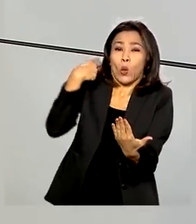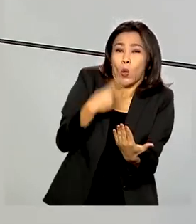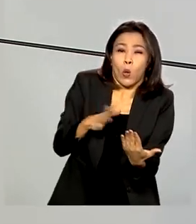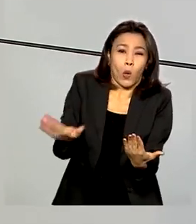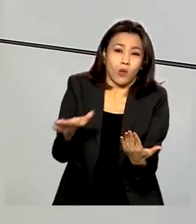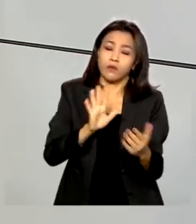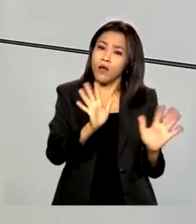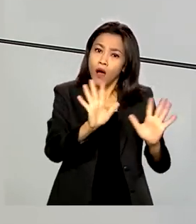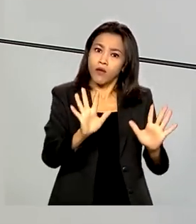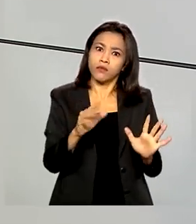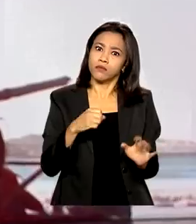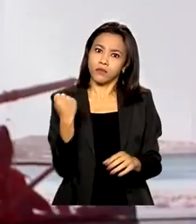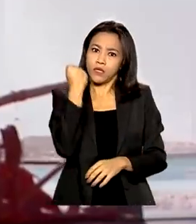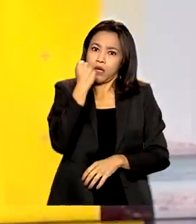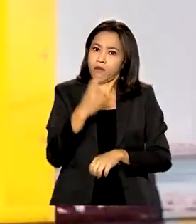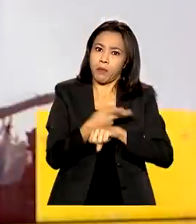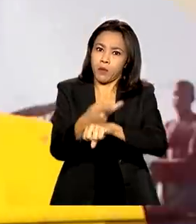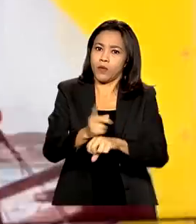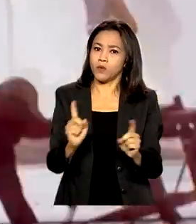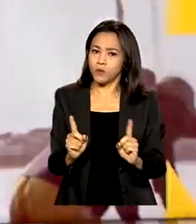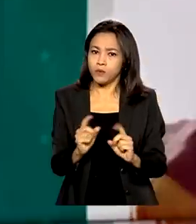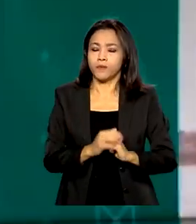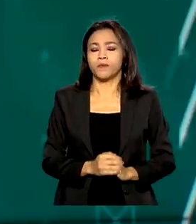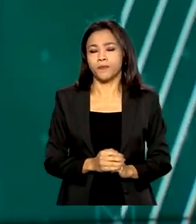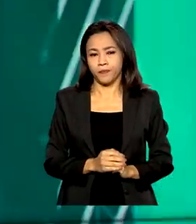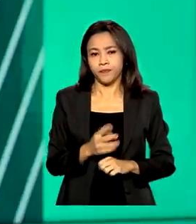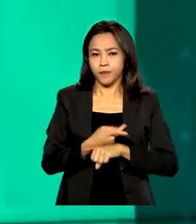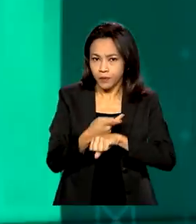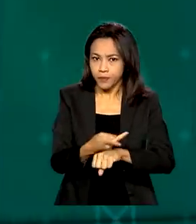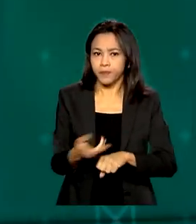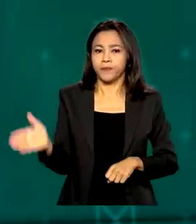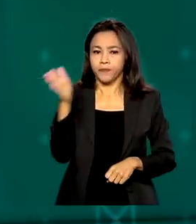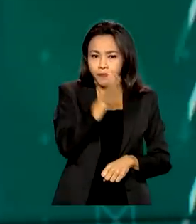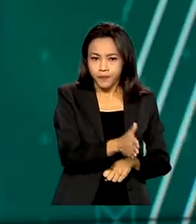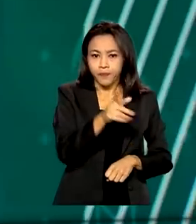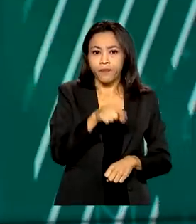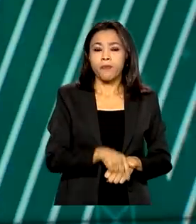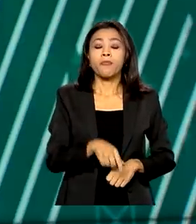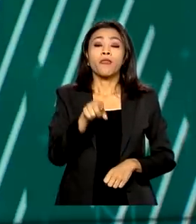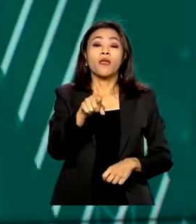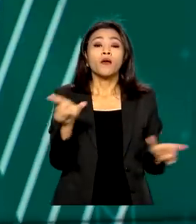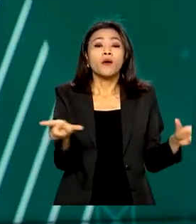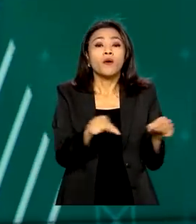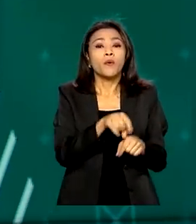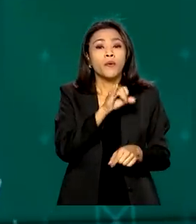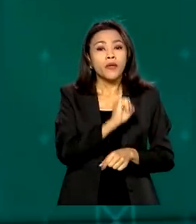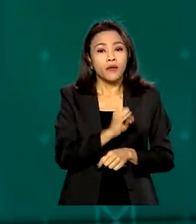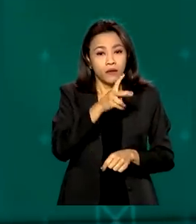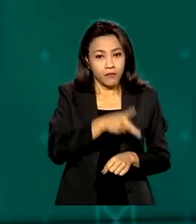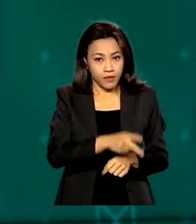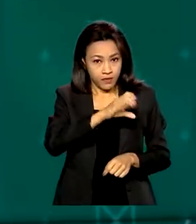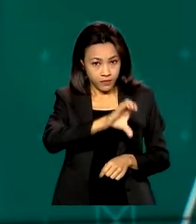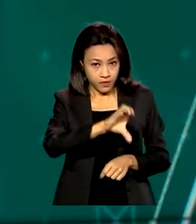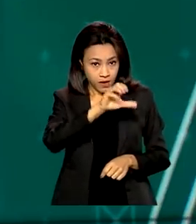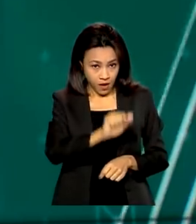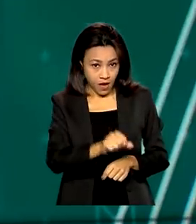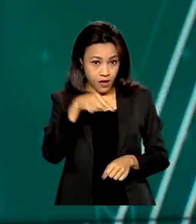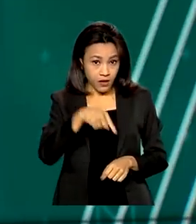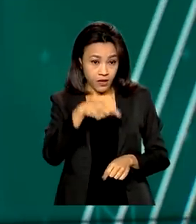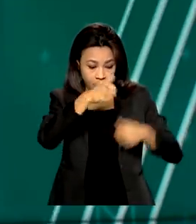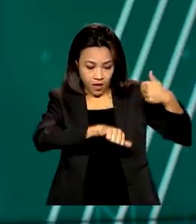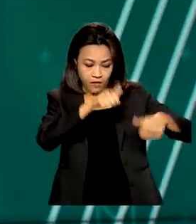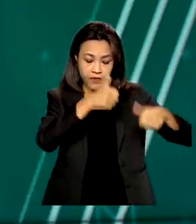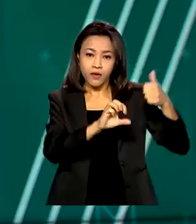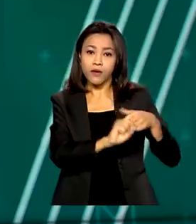agrave para procurar ajuda. O Índice Nacional de Preços ao Consumidor Amplo, IPCA, que mede a inflação oficial do